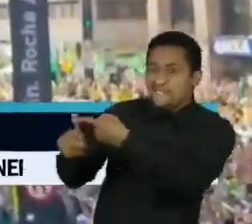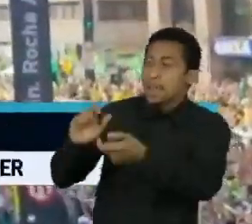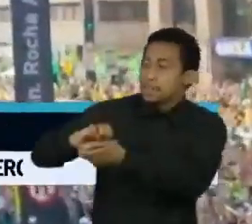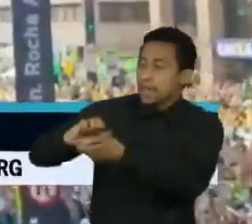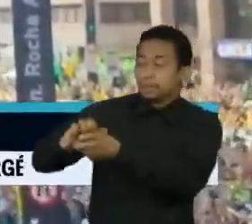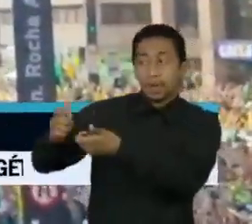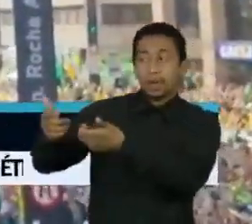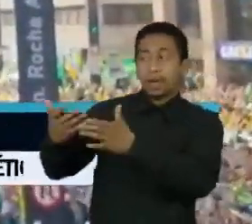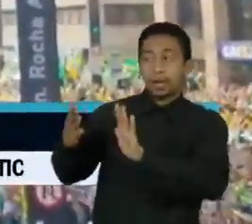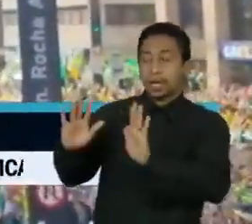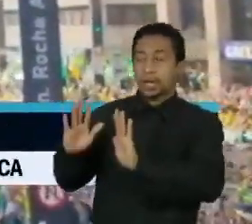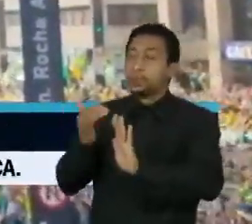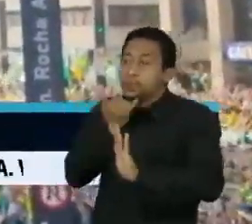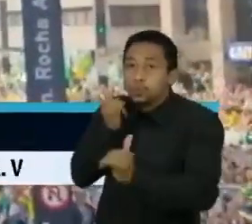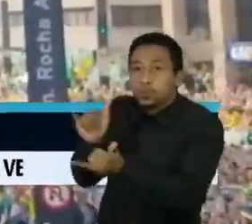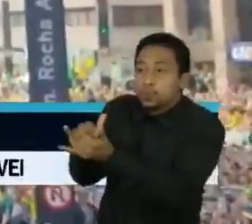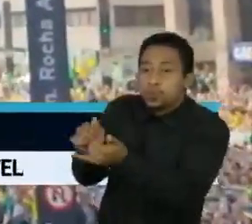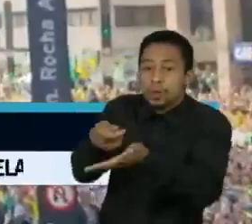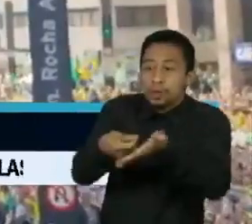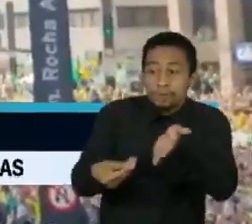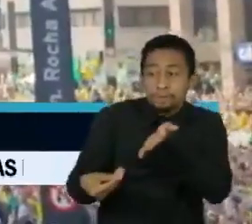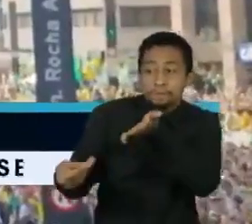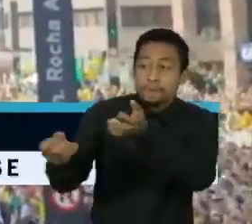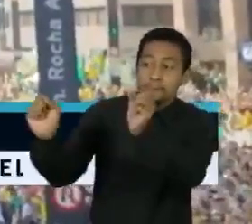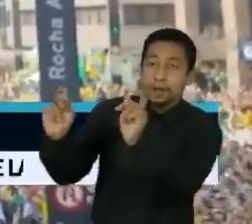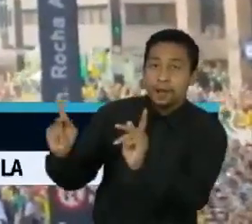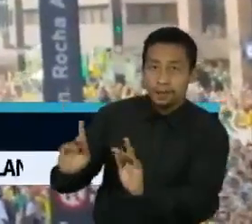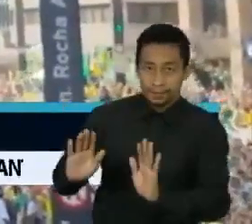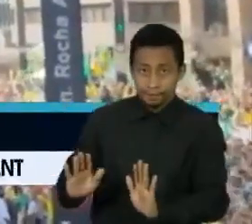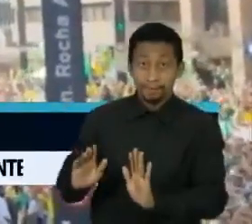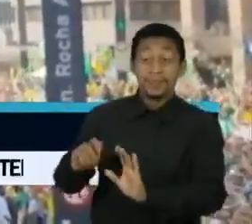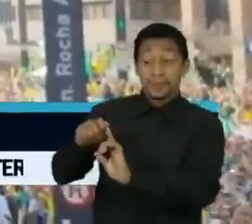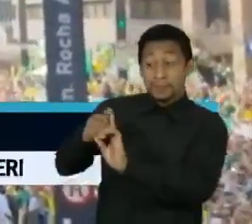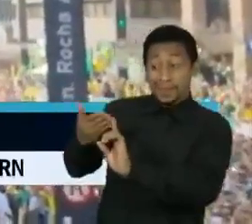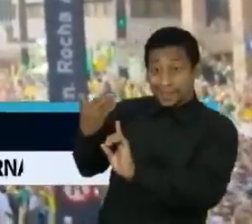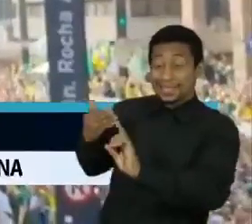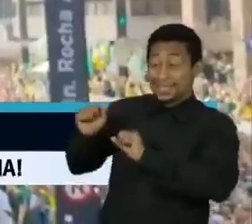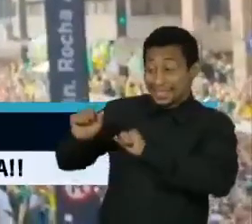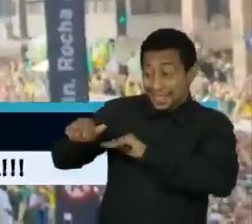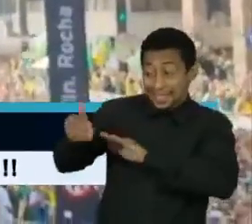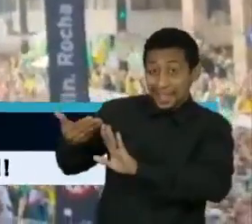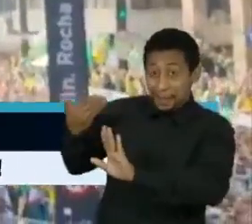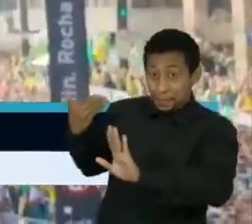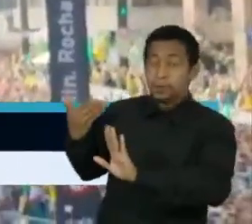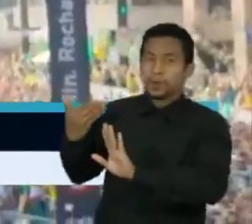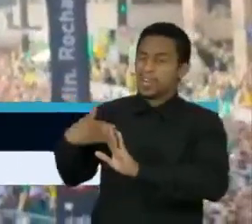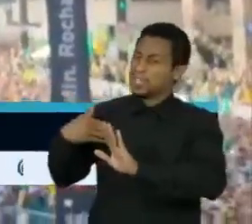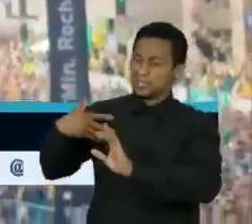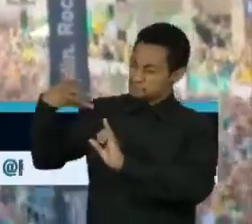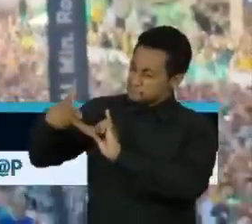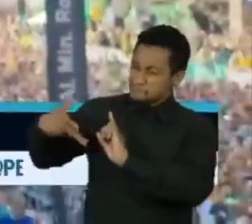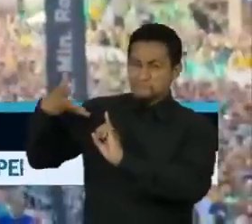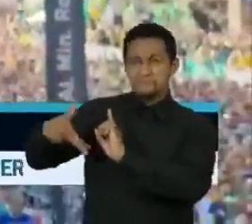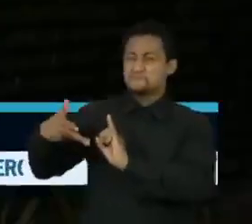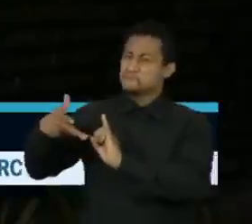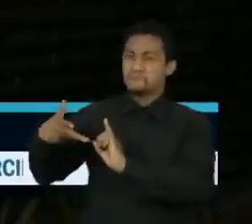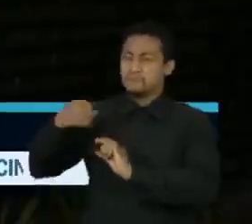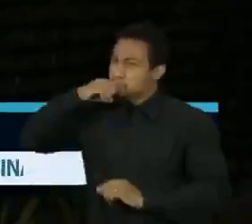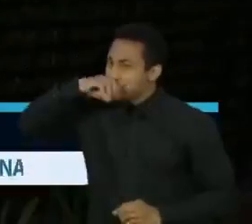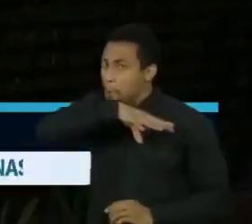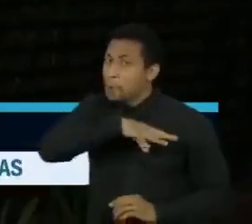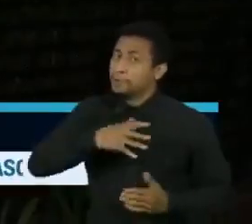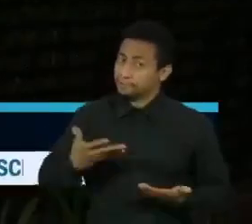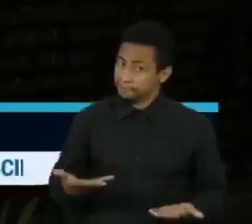STF. O presidente vinha, até o começo de setembro, numa toada muito agressiva contra as instituições, né?